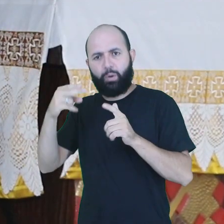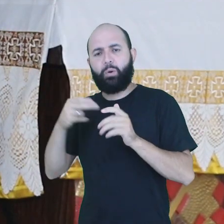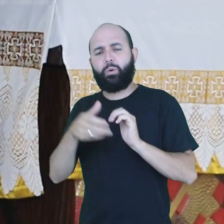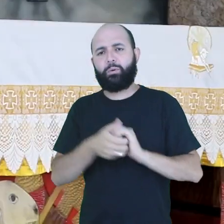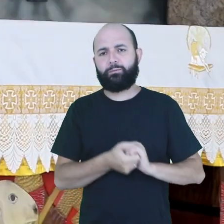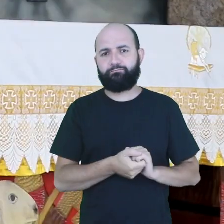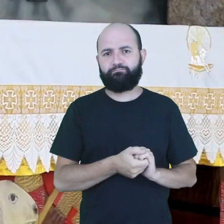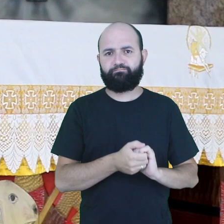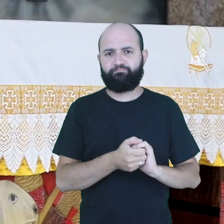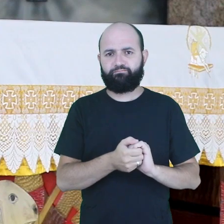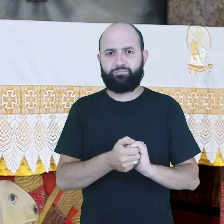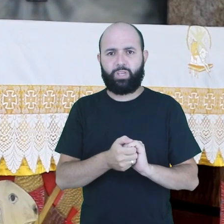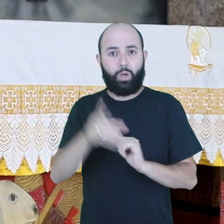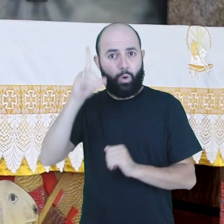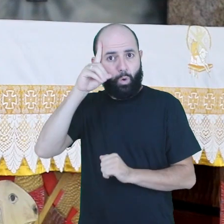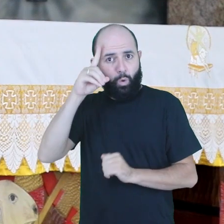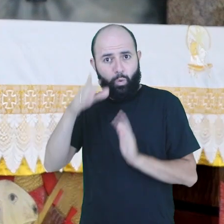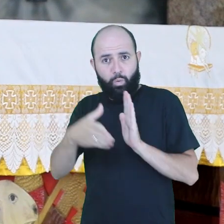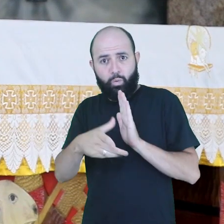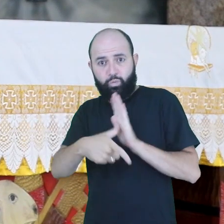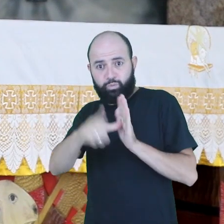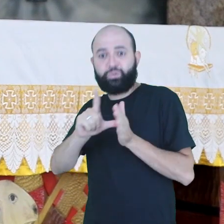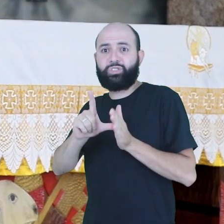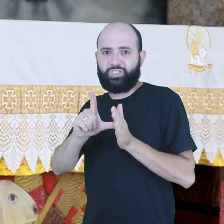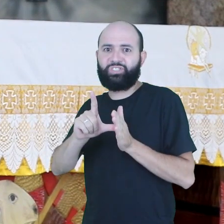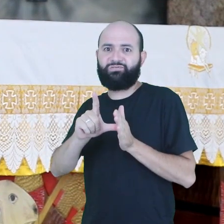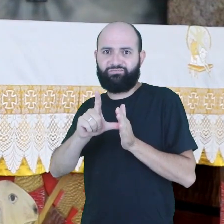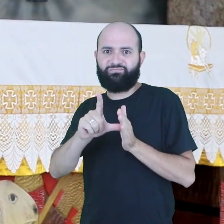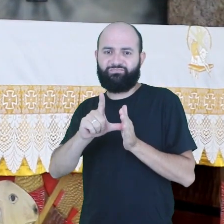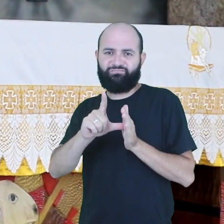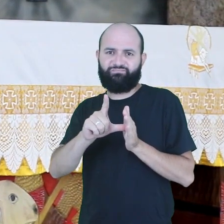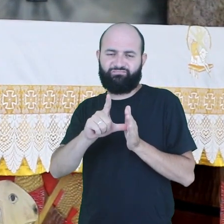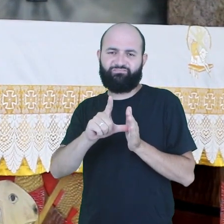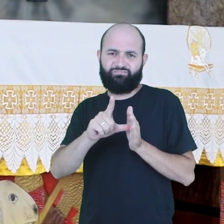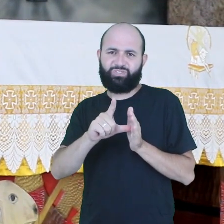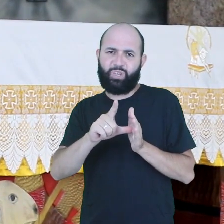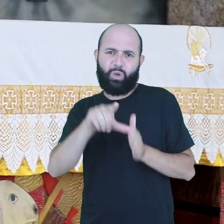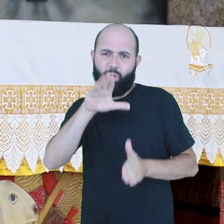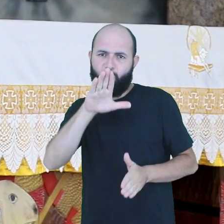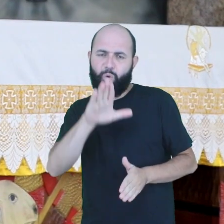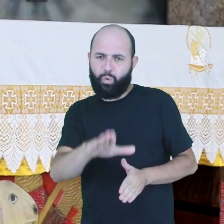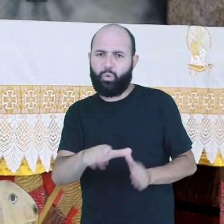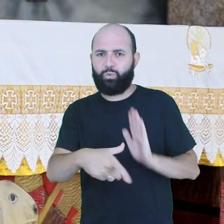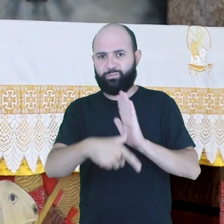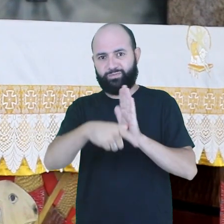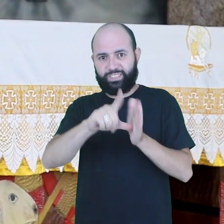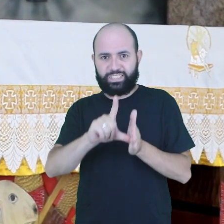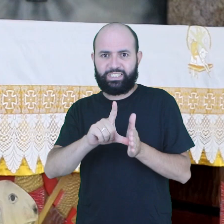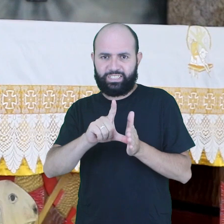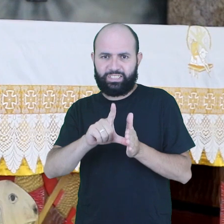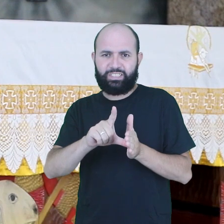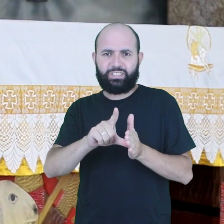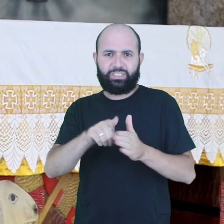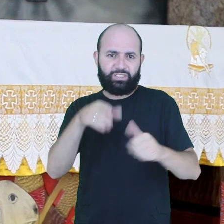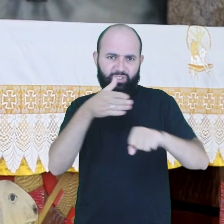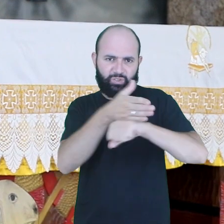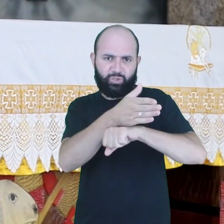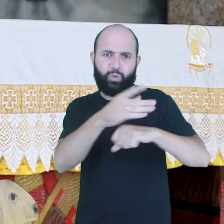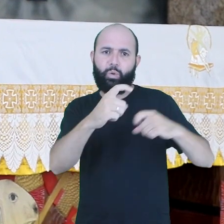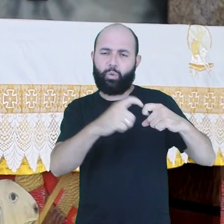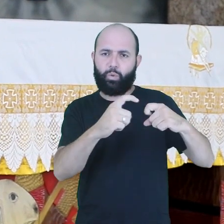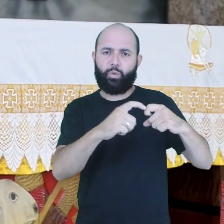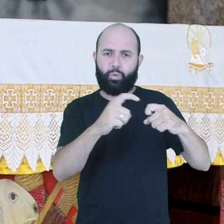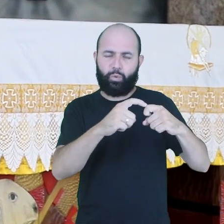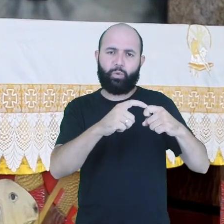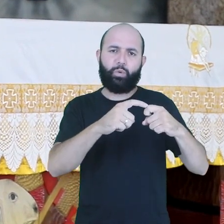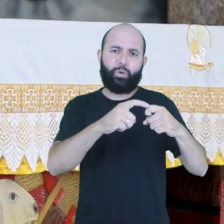fazer. E um dia antes, eu posso dizer que não foi um dia, foi uma tarde antes de eu ir para